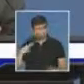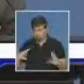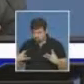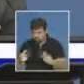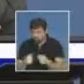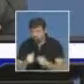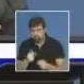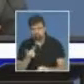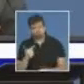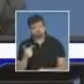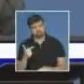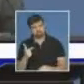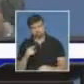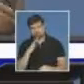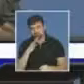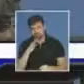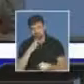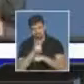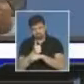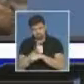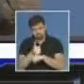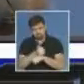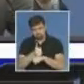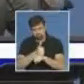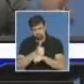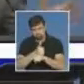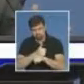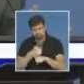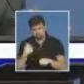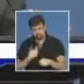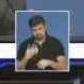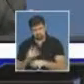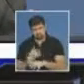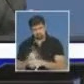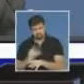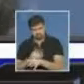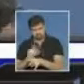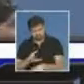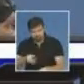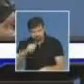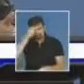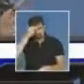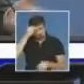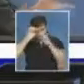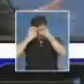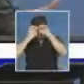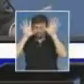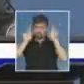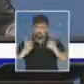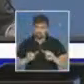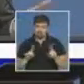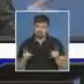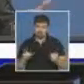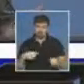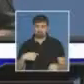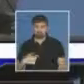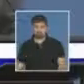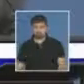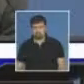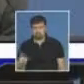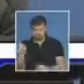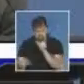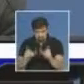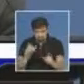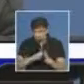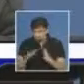esse conhecimento técnico nós até nos esforçamos para compreendermos melhor mas nem todos aqui estão